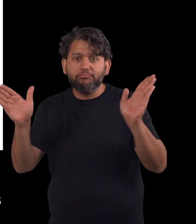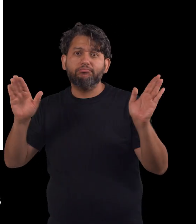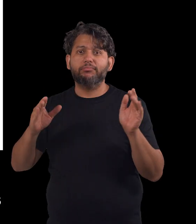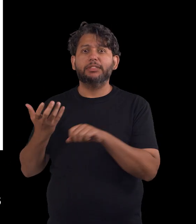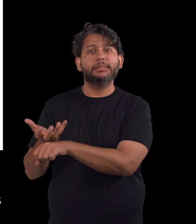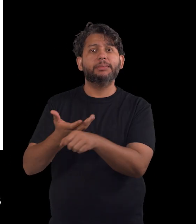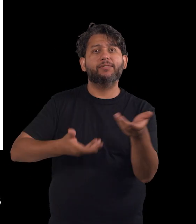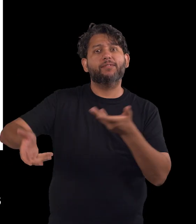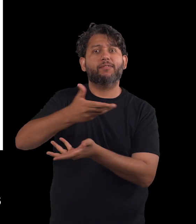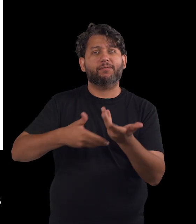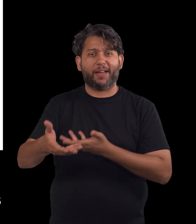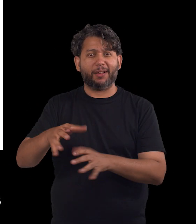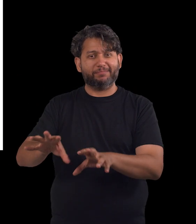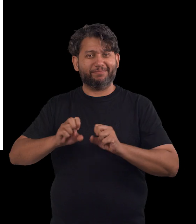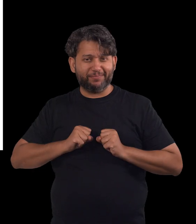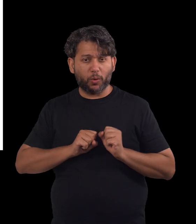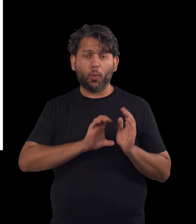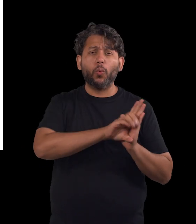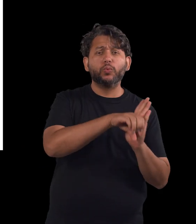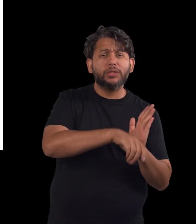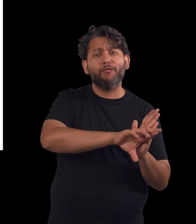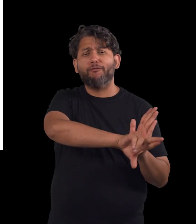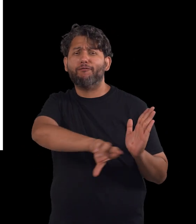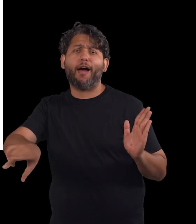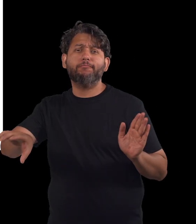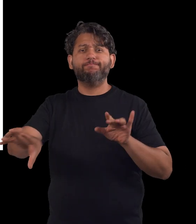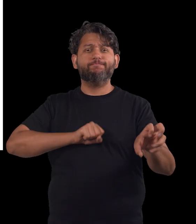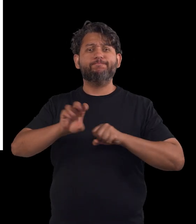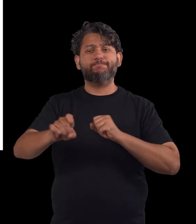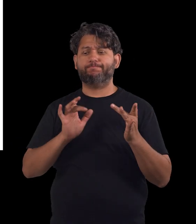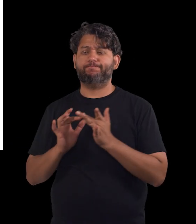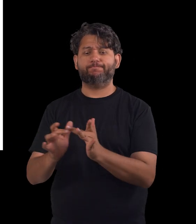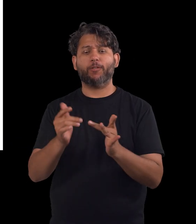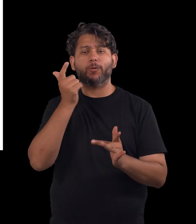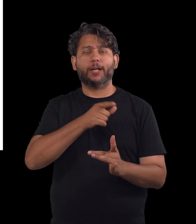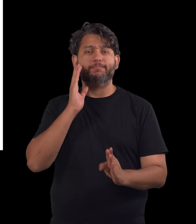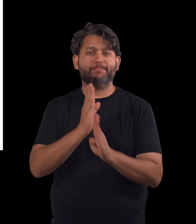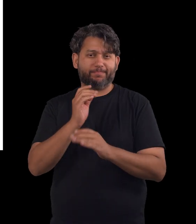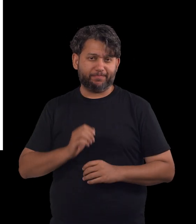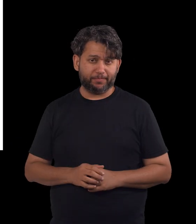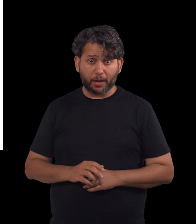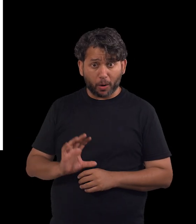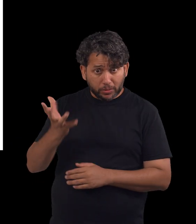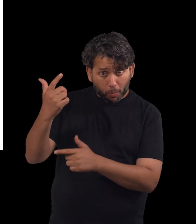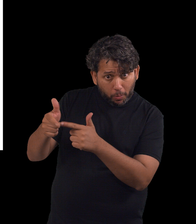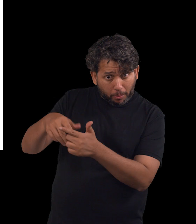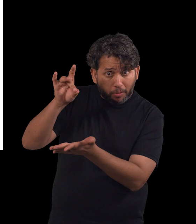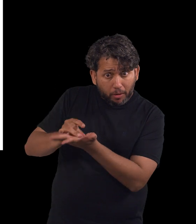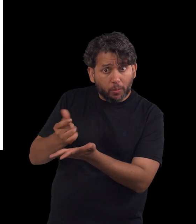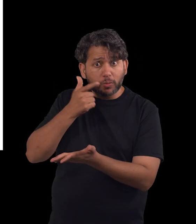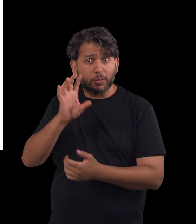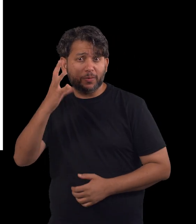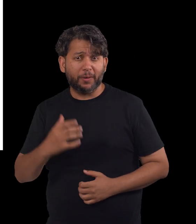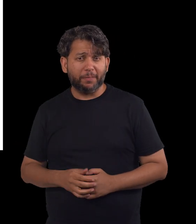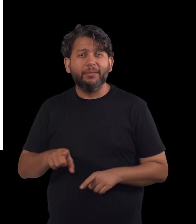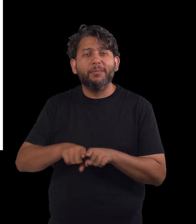As propostas convidam os estudantes a relacionar conceitos de diferentes áreas, a resolver problemas concretos